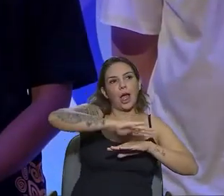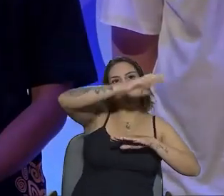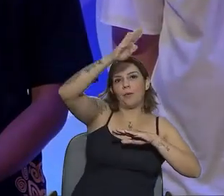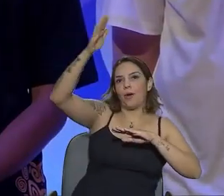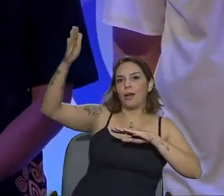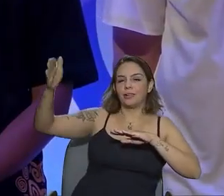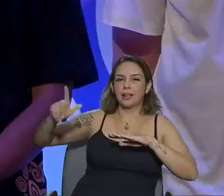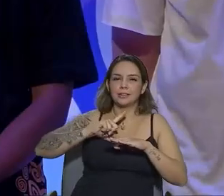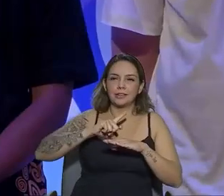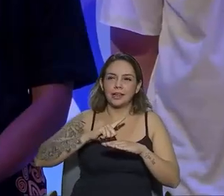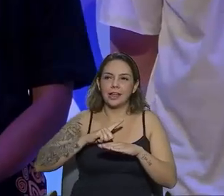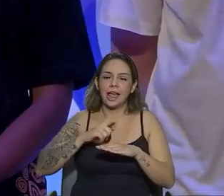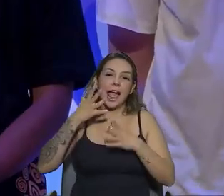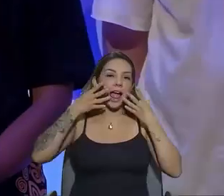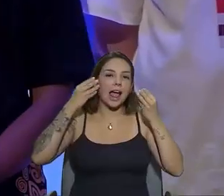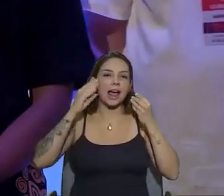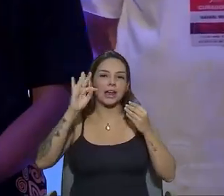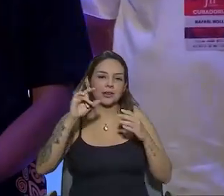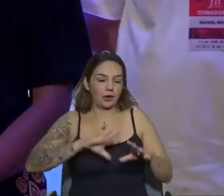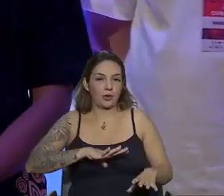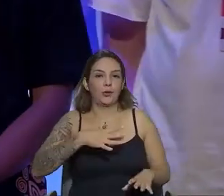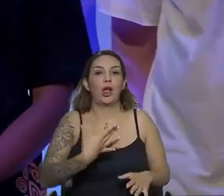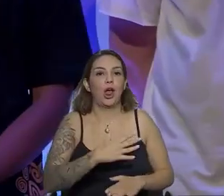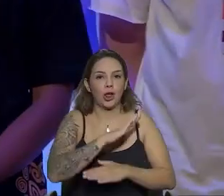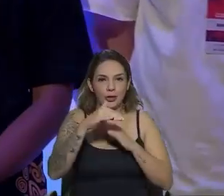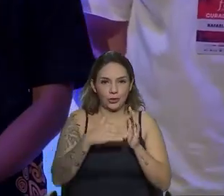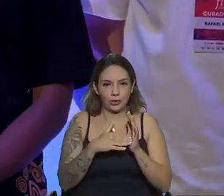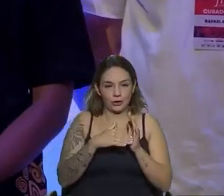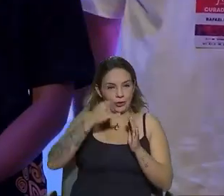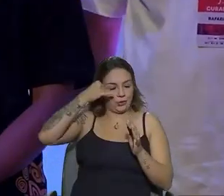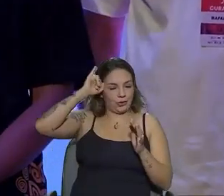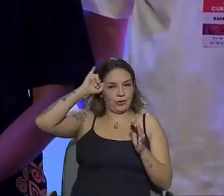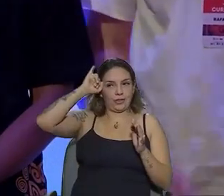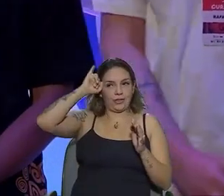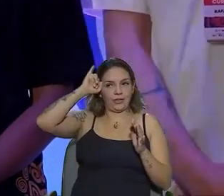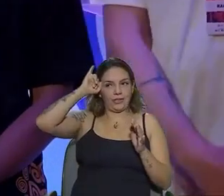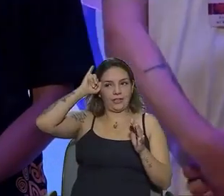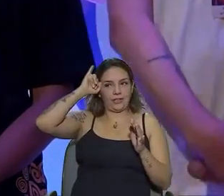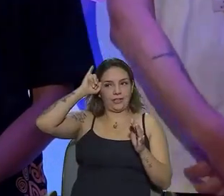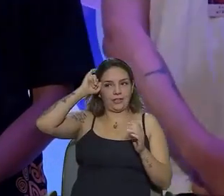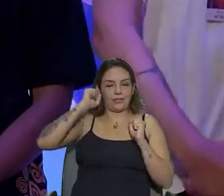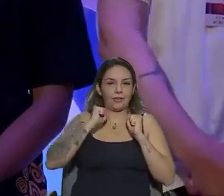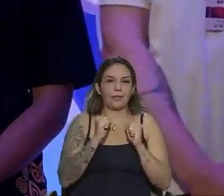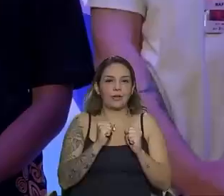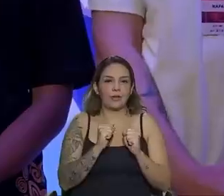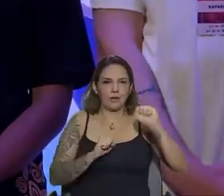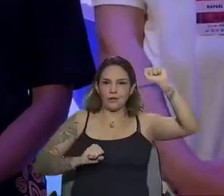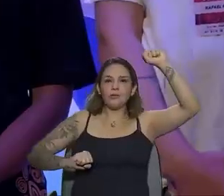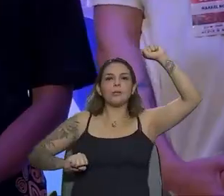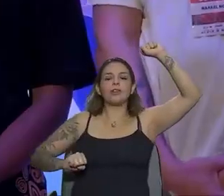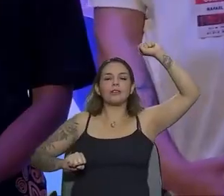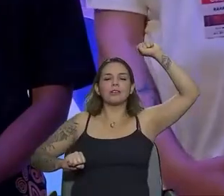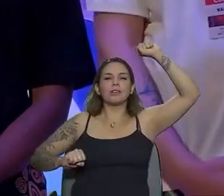montanhas, as aventuras do gato de botas, a coragem de Touro Ferdinando e até mesmo o poder dos